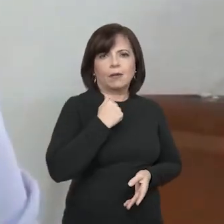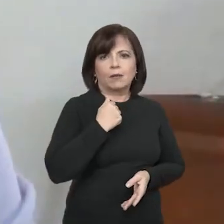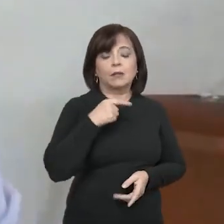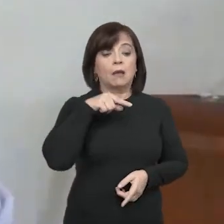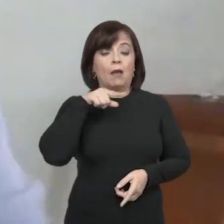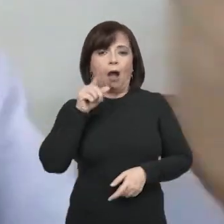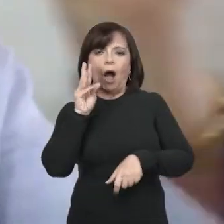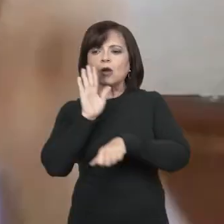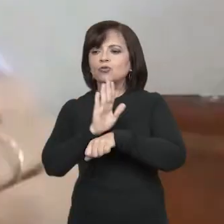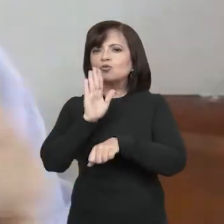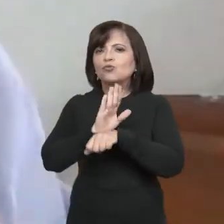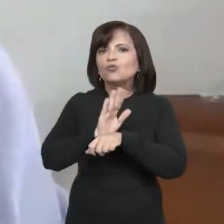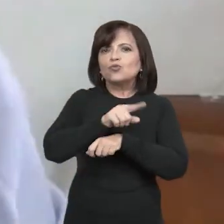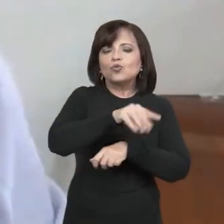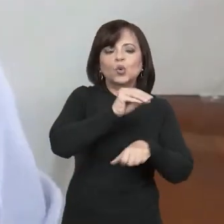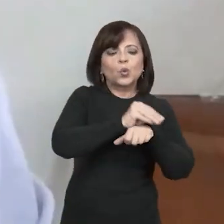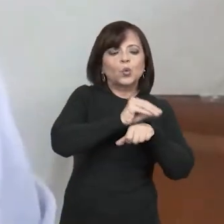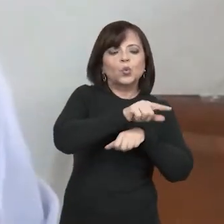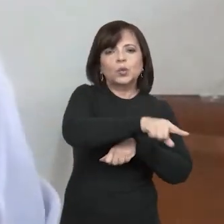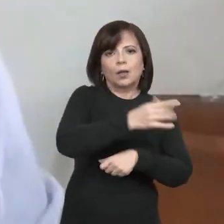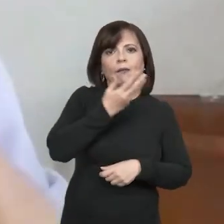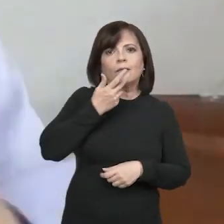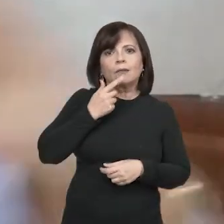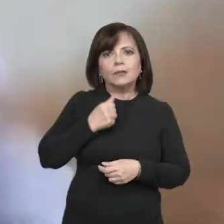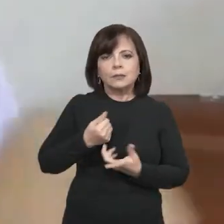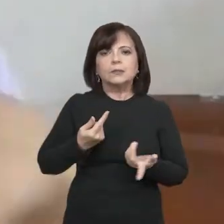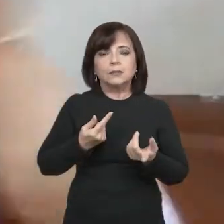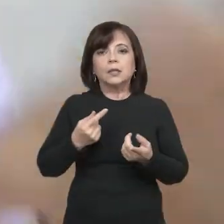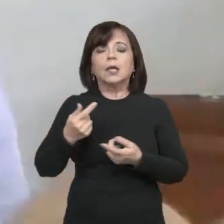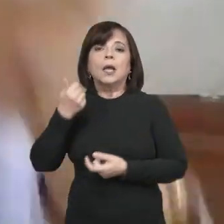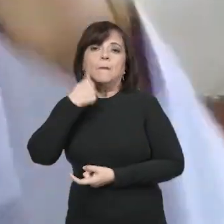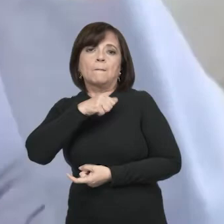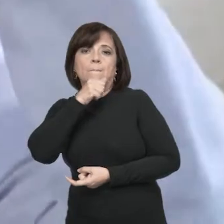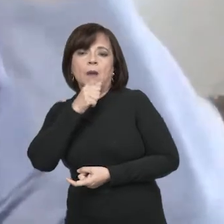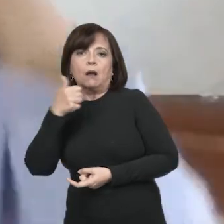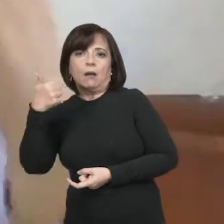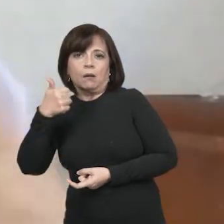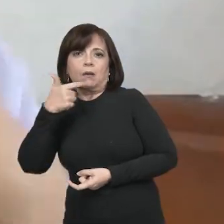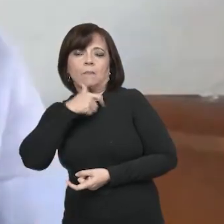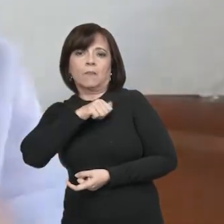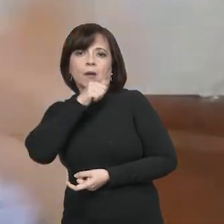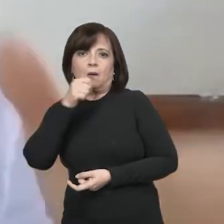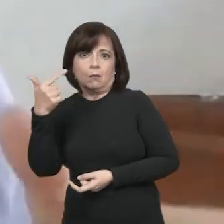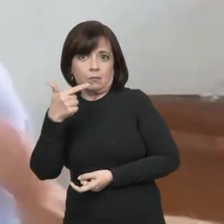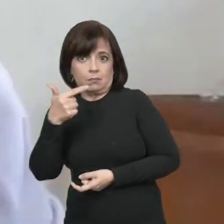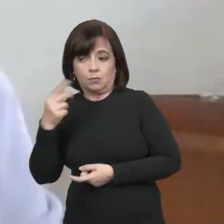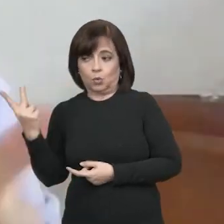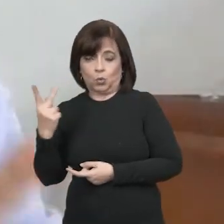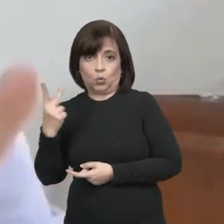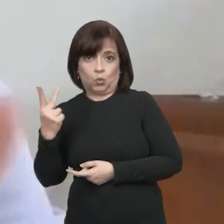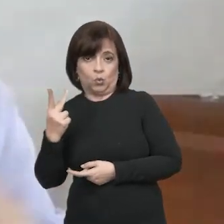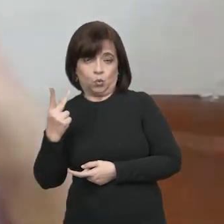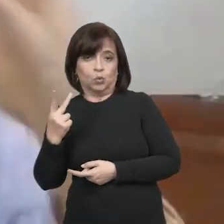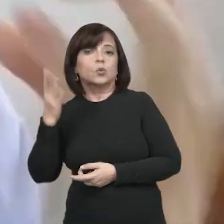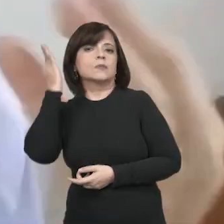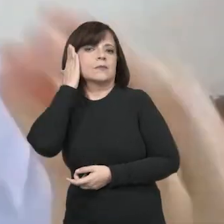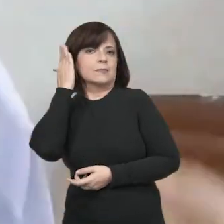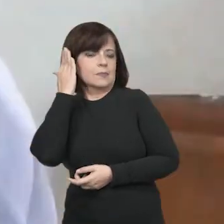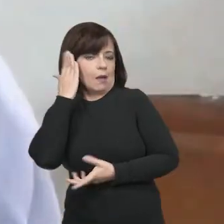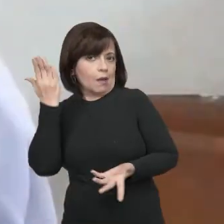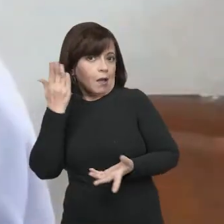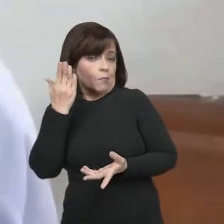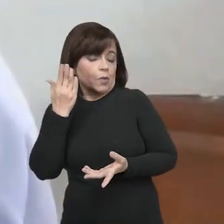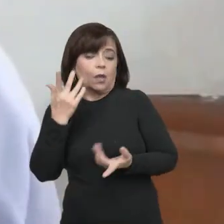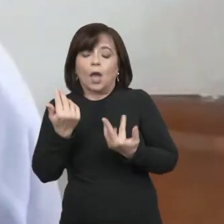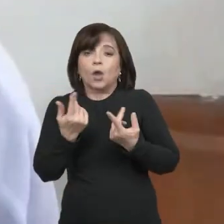menina Catherine, ela auxiliava nos cuidados da menina, obviamente na supervisão da Gilmara e da Brenda, ou seja, ela estava inserida